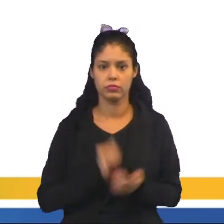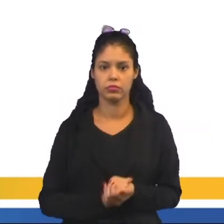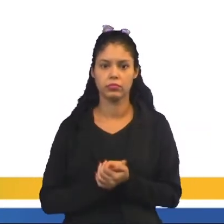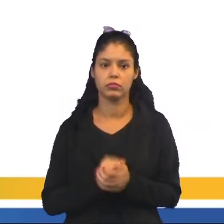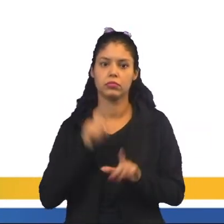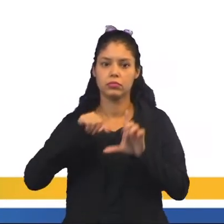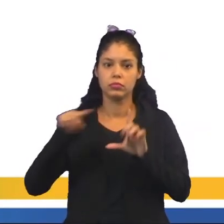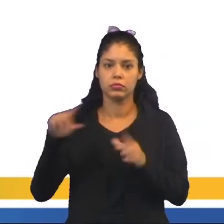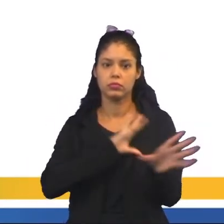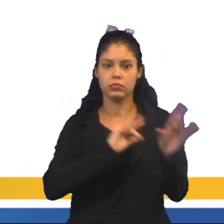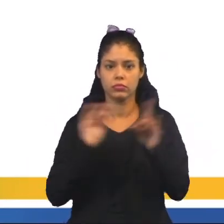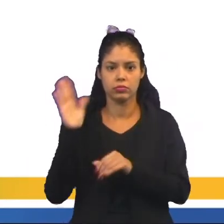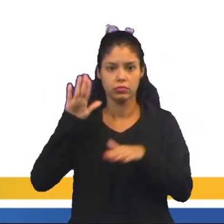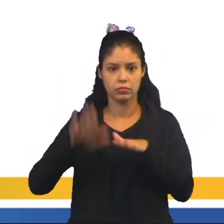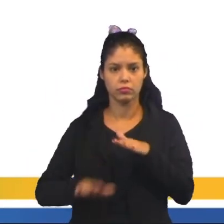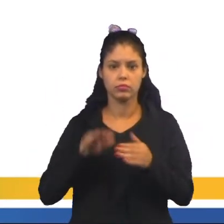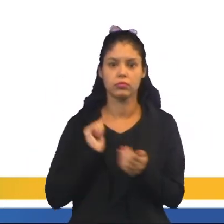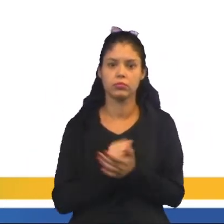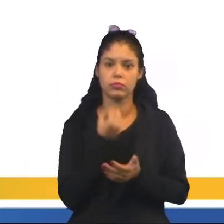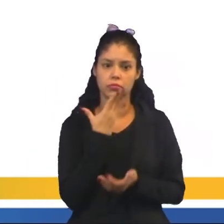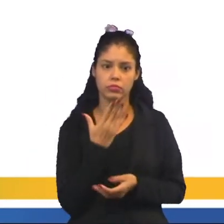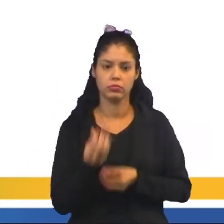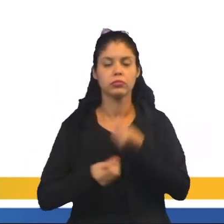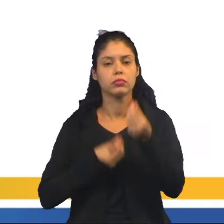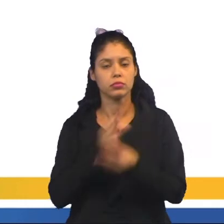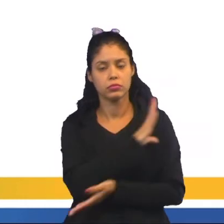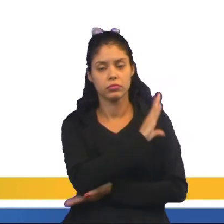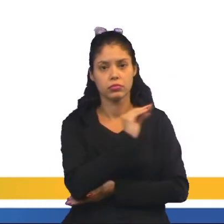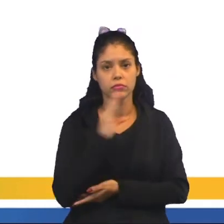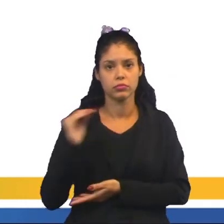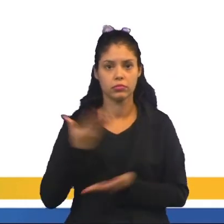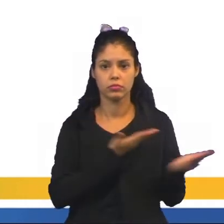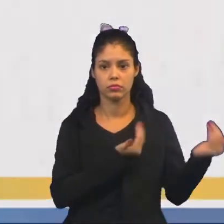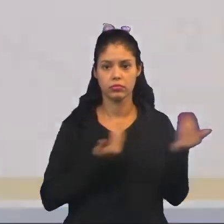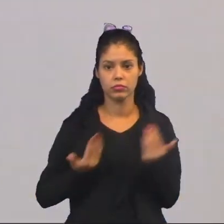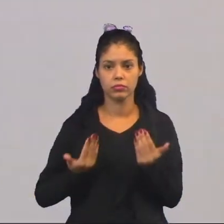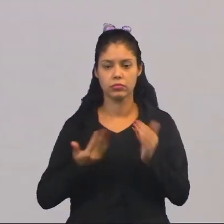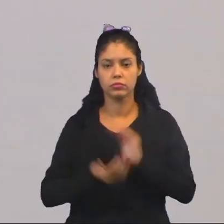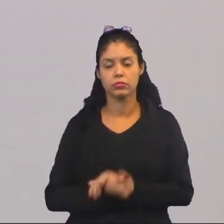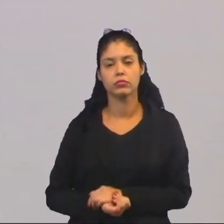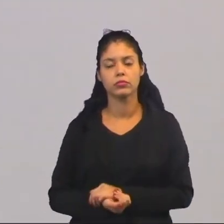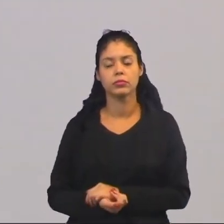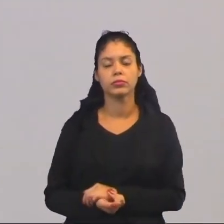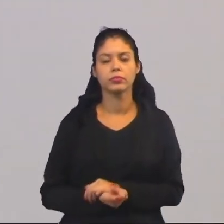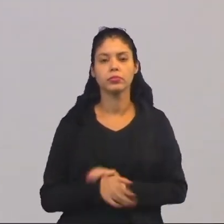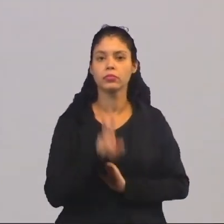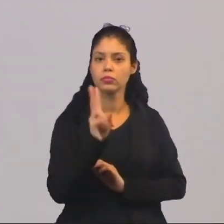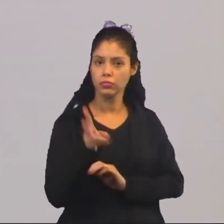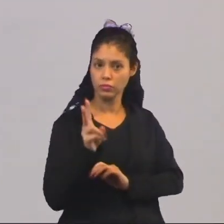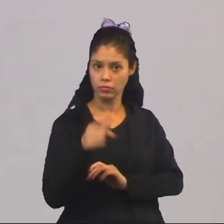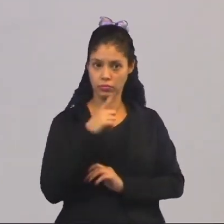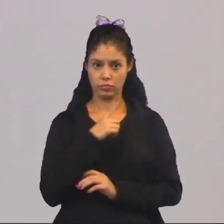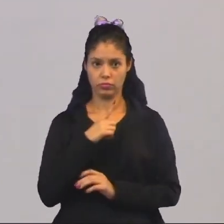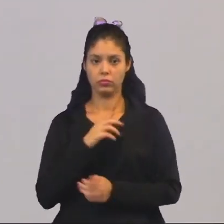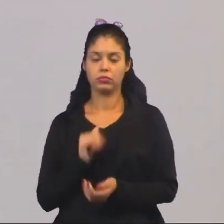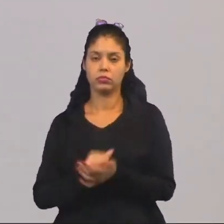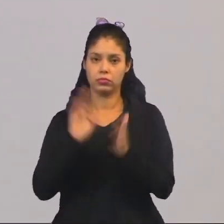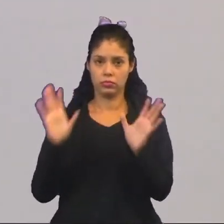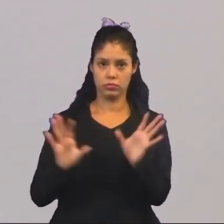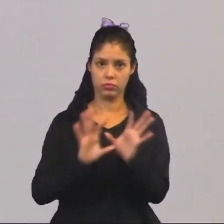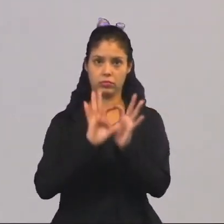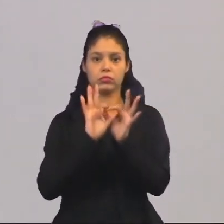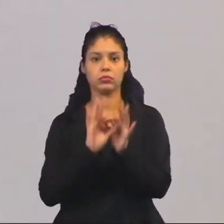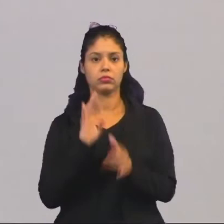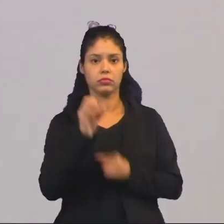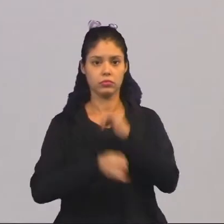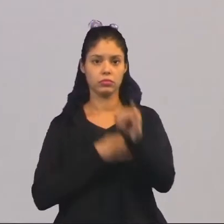e níveis cada vez mais baixos de bem-estar entre os jovens. Então, ao mesmo tempo que estão conectados, mas